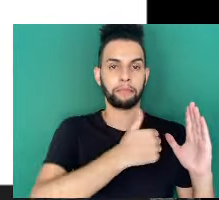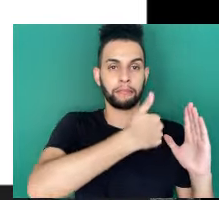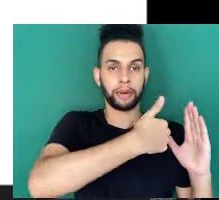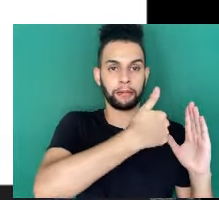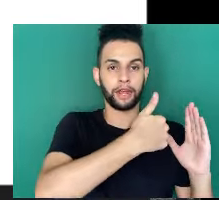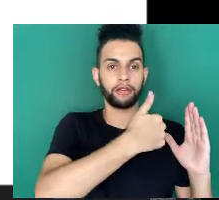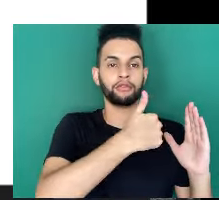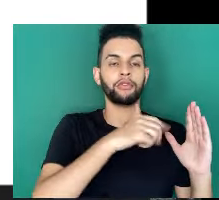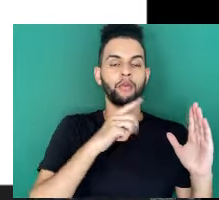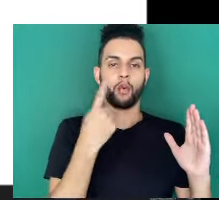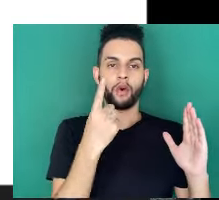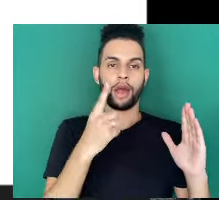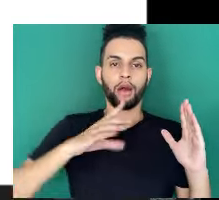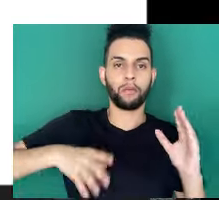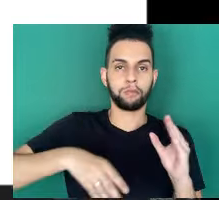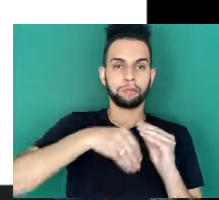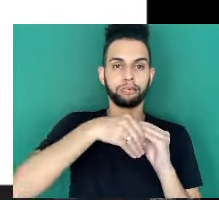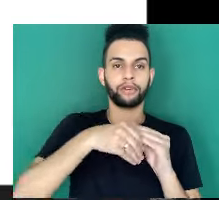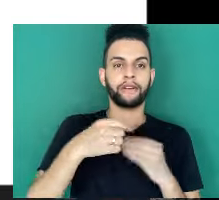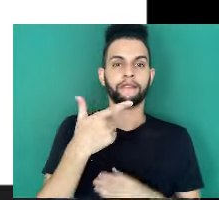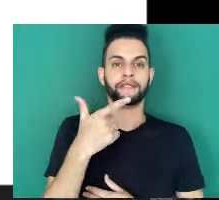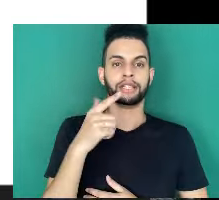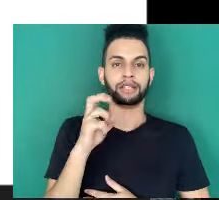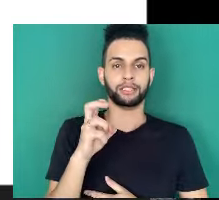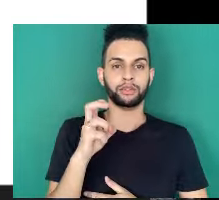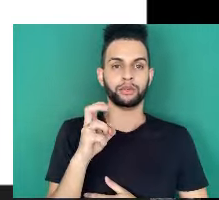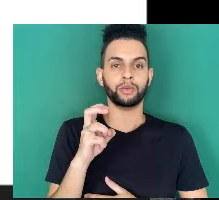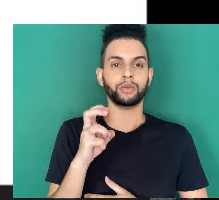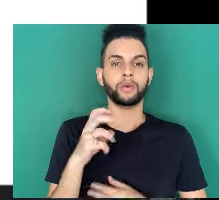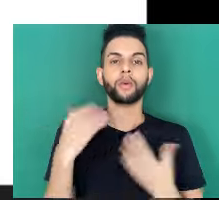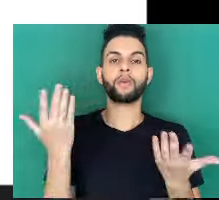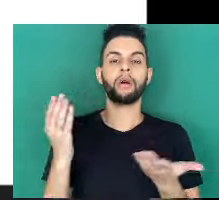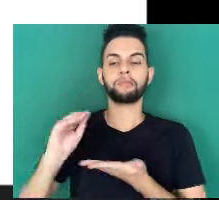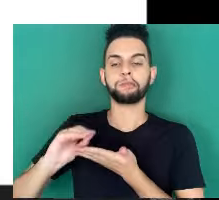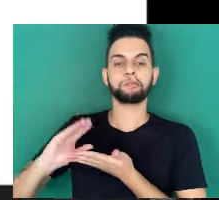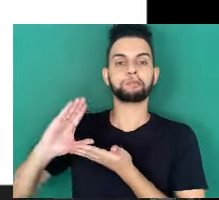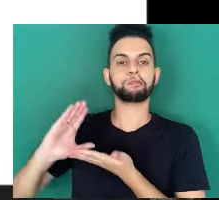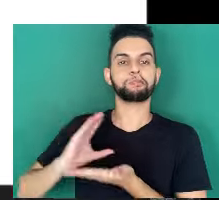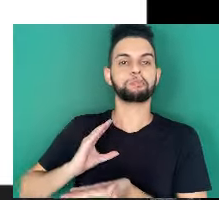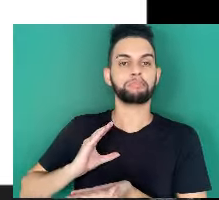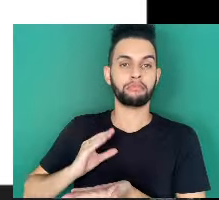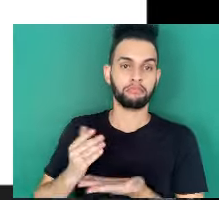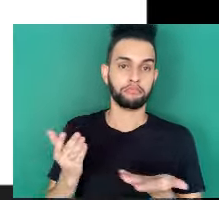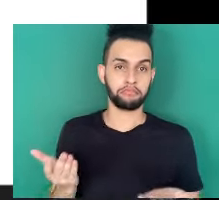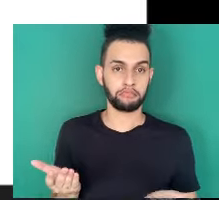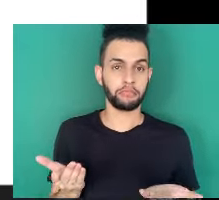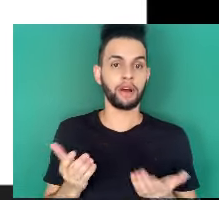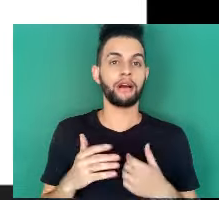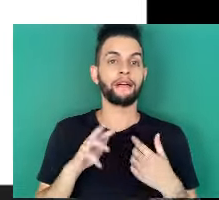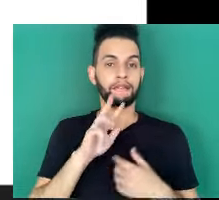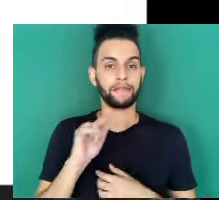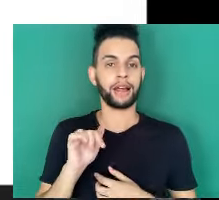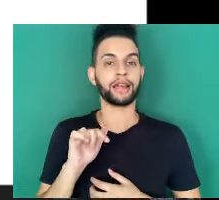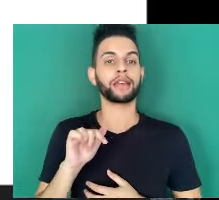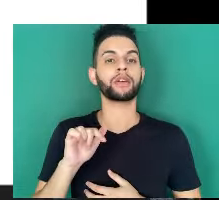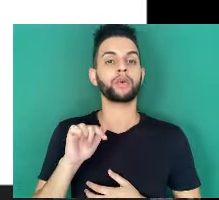incidir 25%. Qual vai ser o montante que eu vou obter? Vai ser o capital